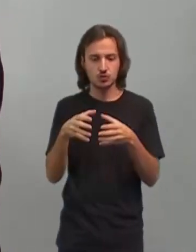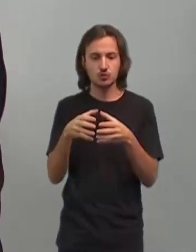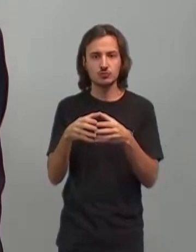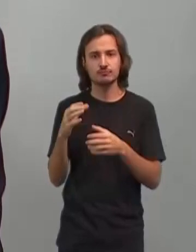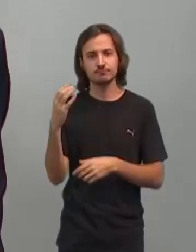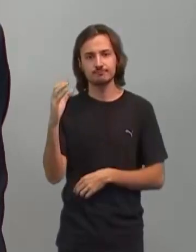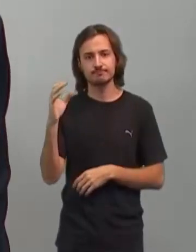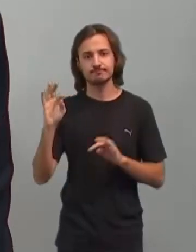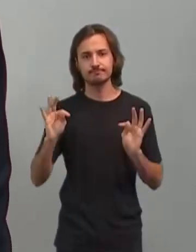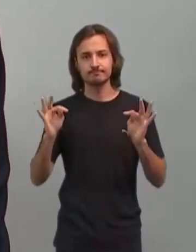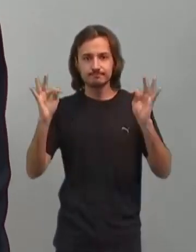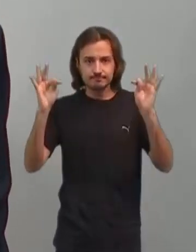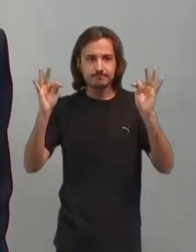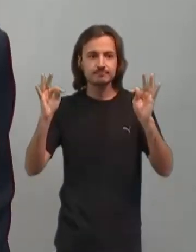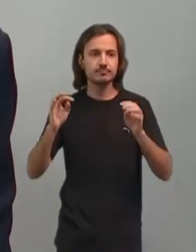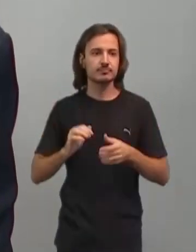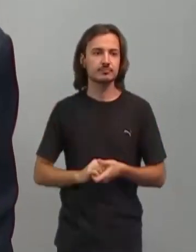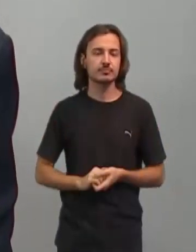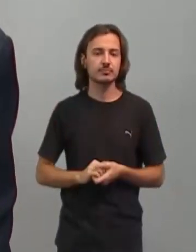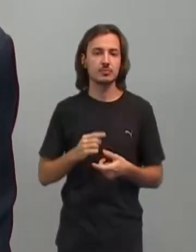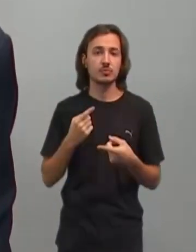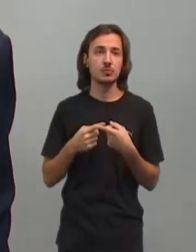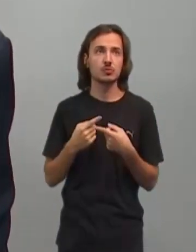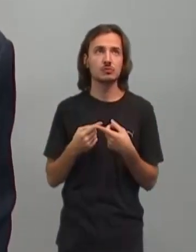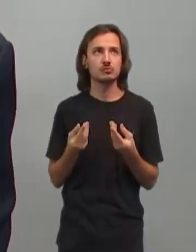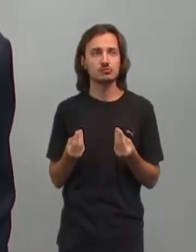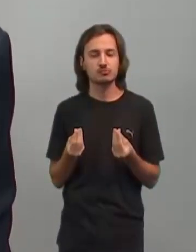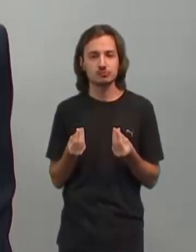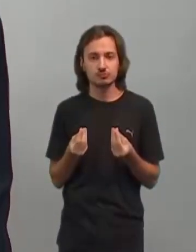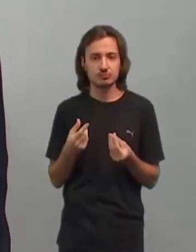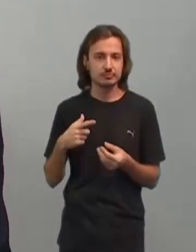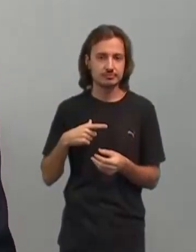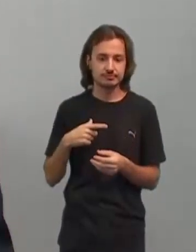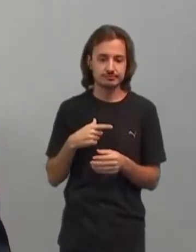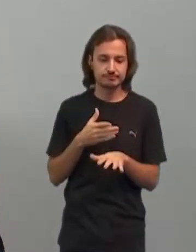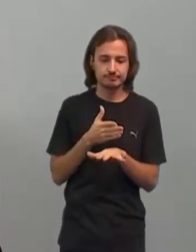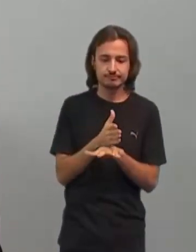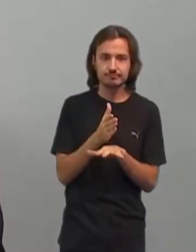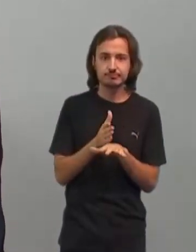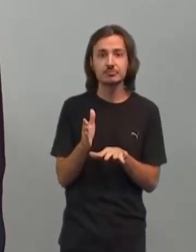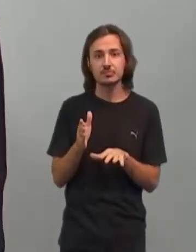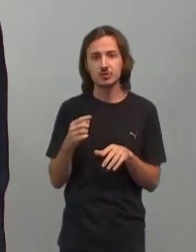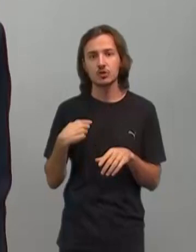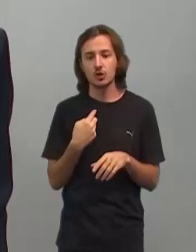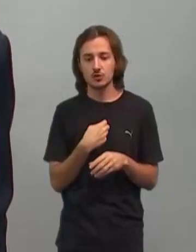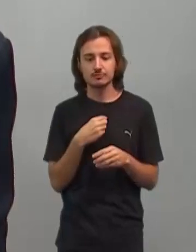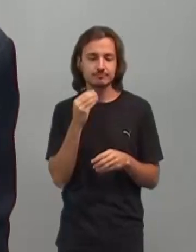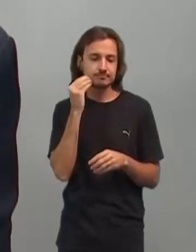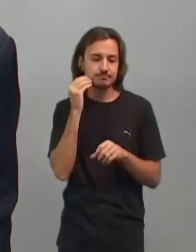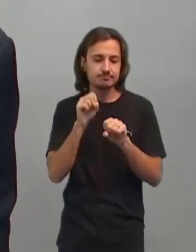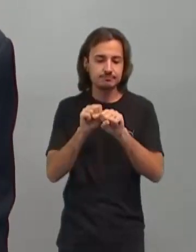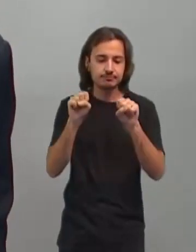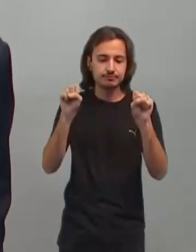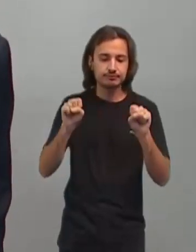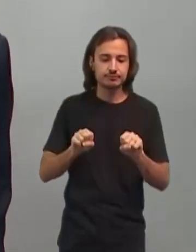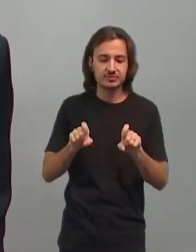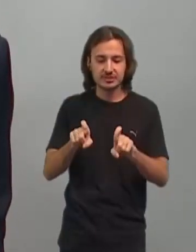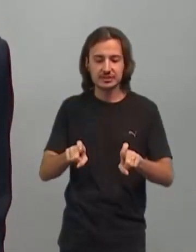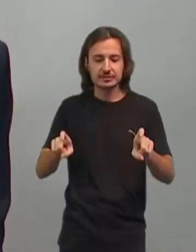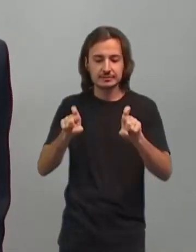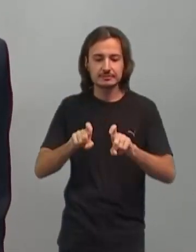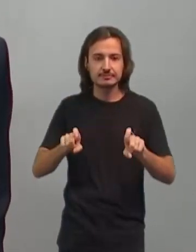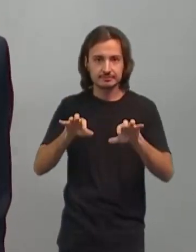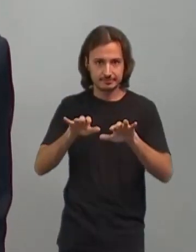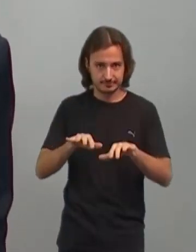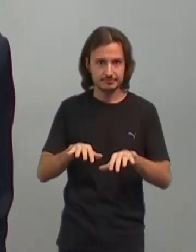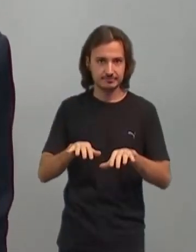Tecnologia, até porque uma das formas é usando os meios digitais. Então, a gente vai trazer